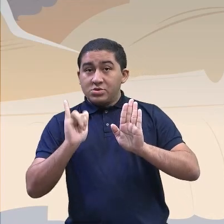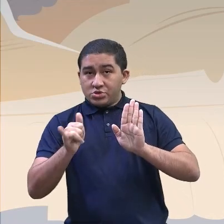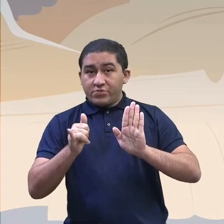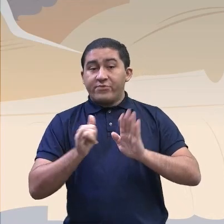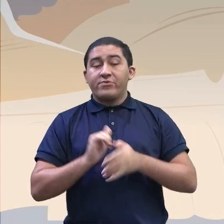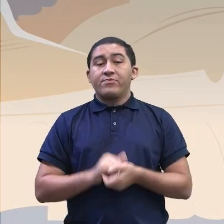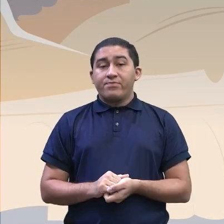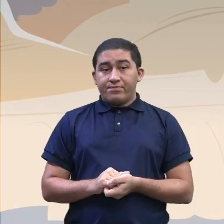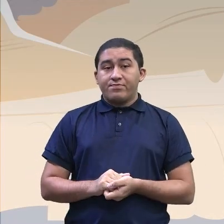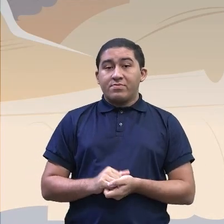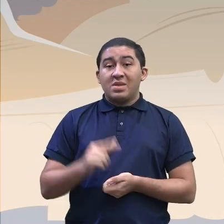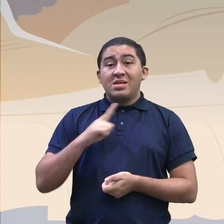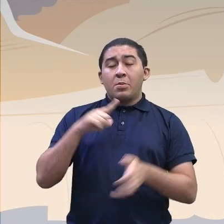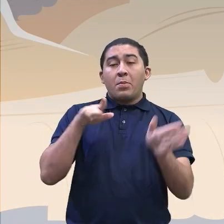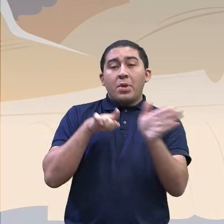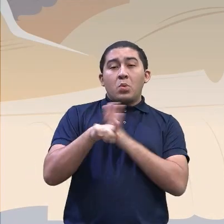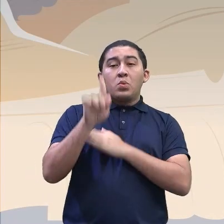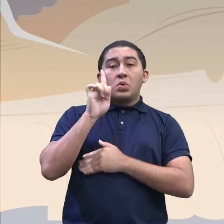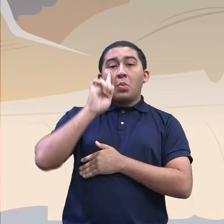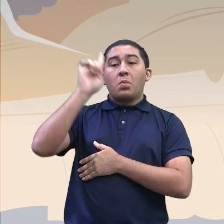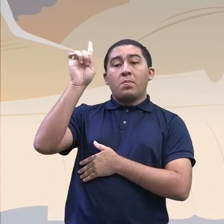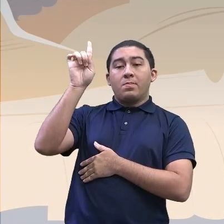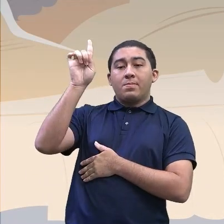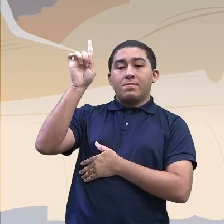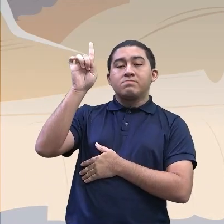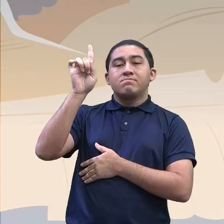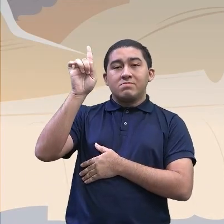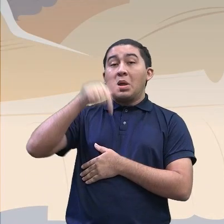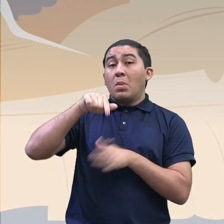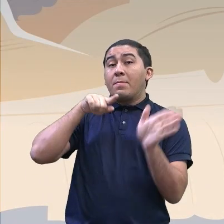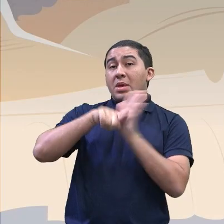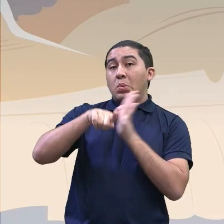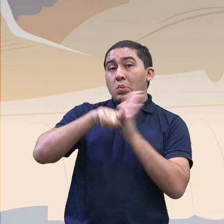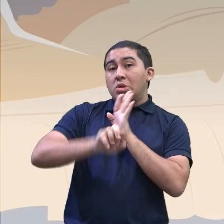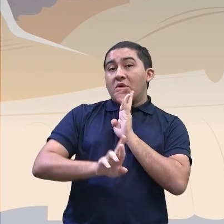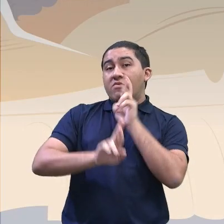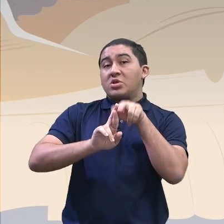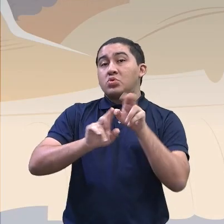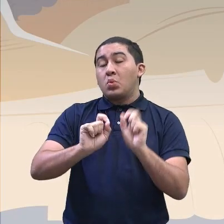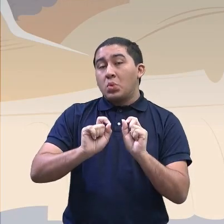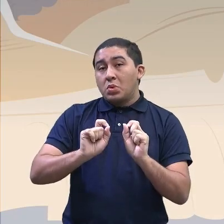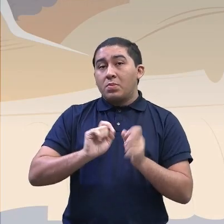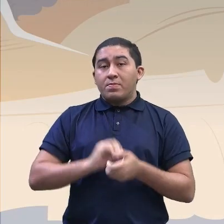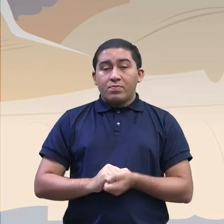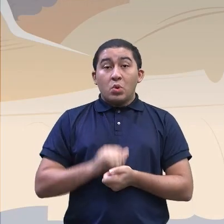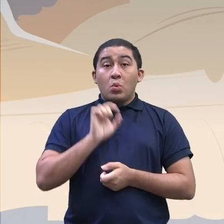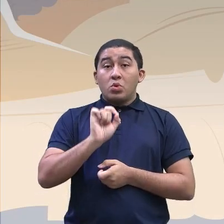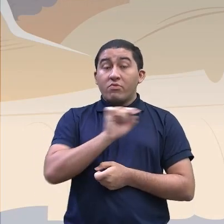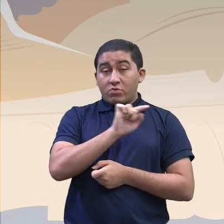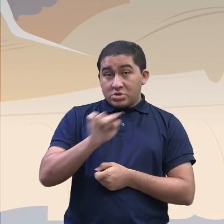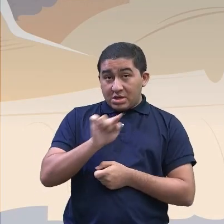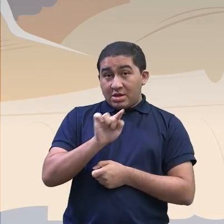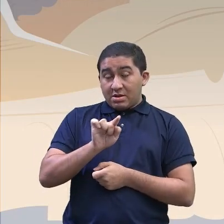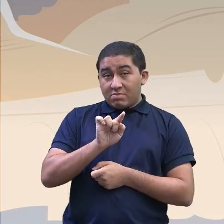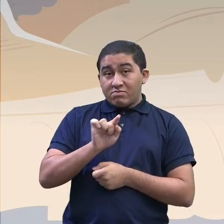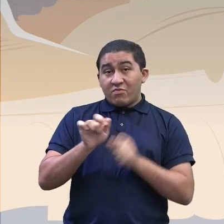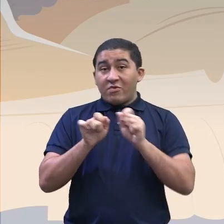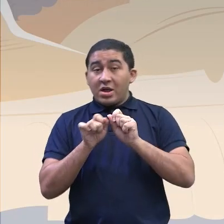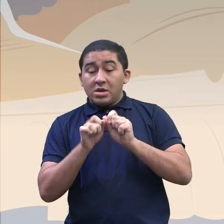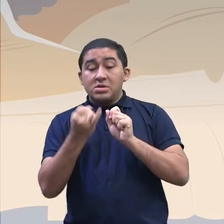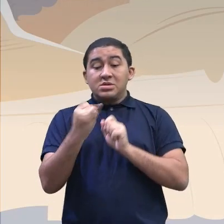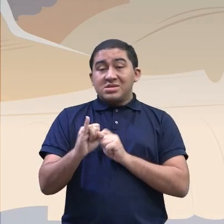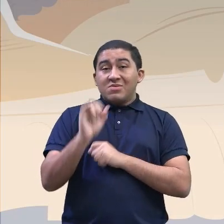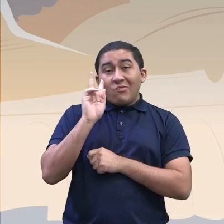aqui nós temos uma pergunta muito indagativa a respeito do que você faria se visse